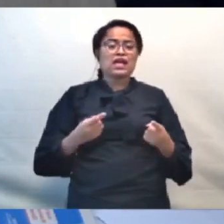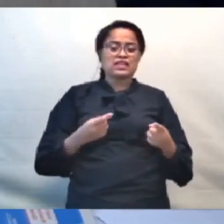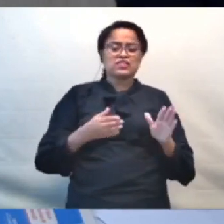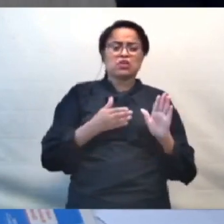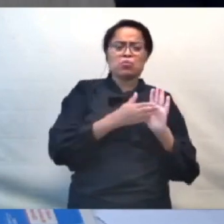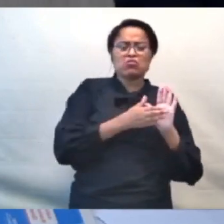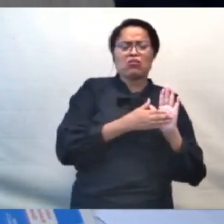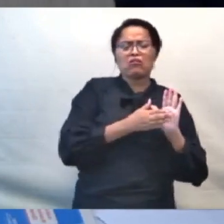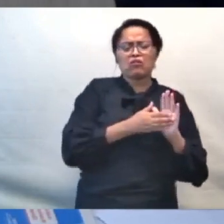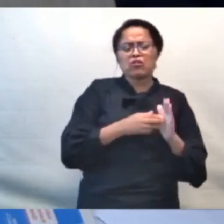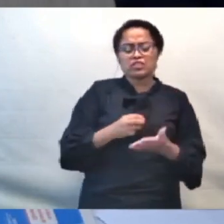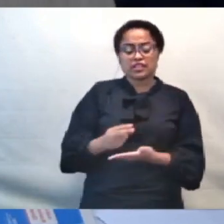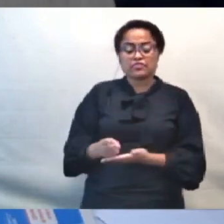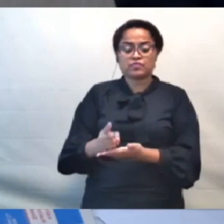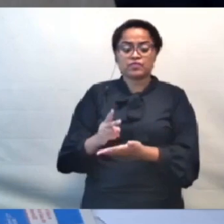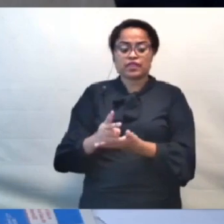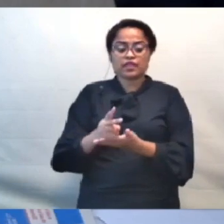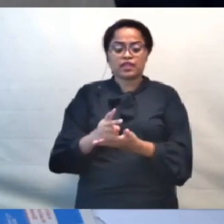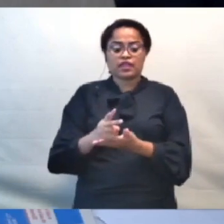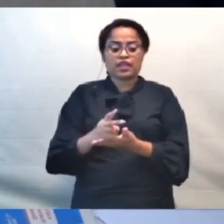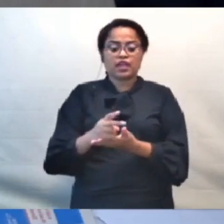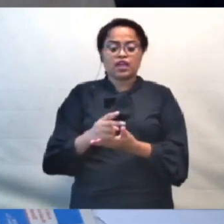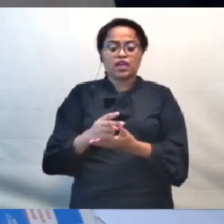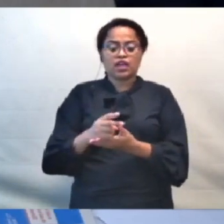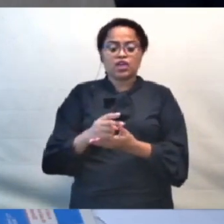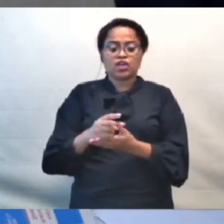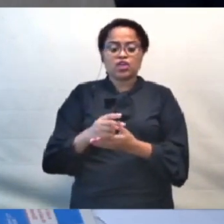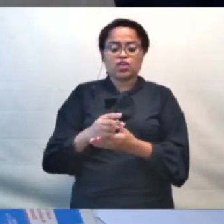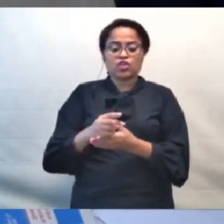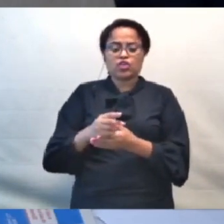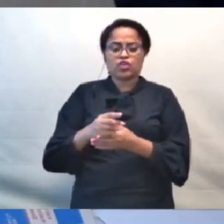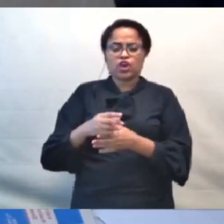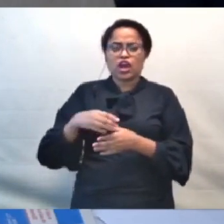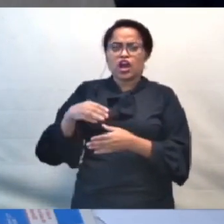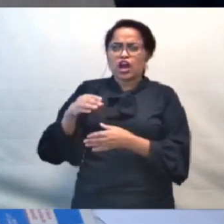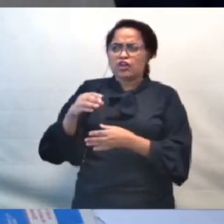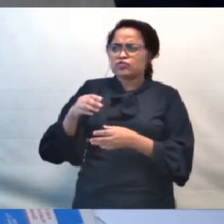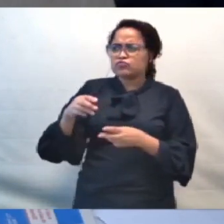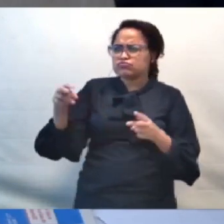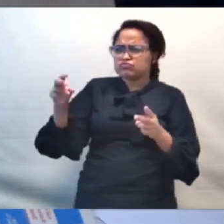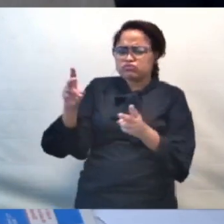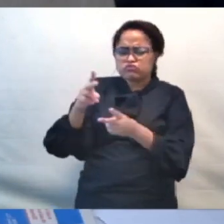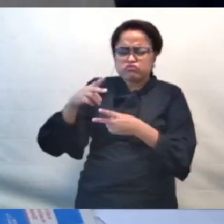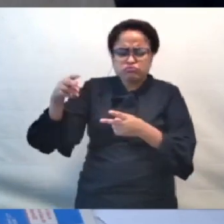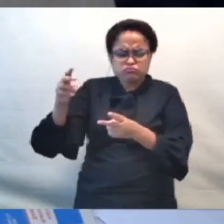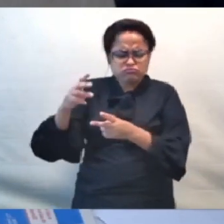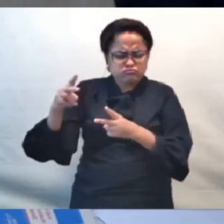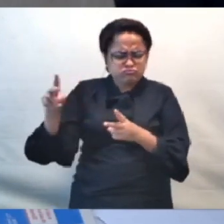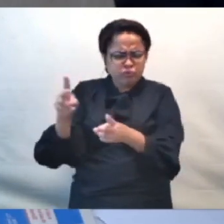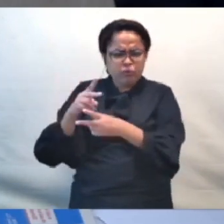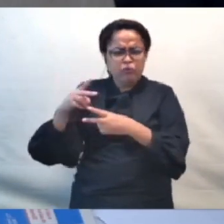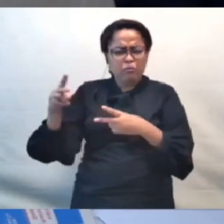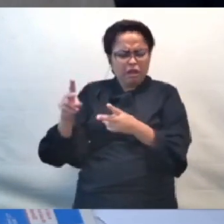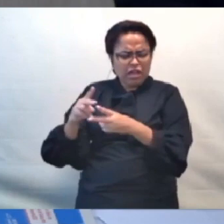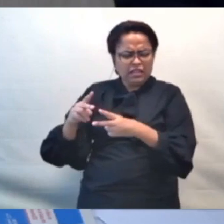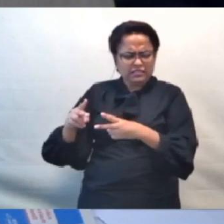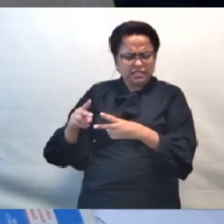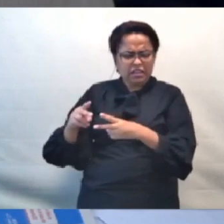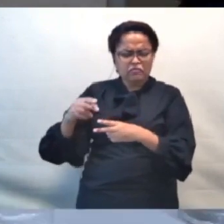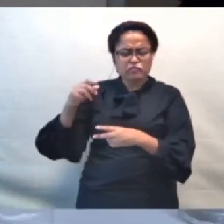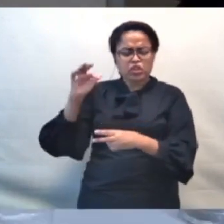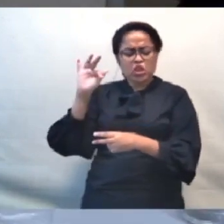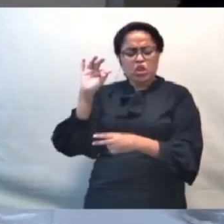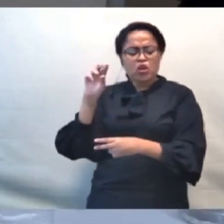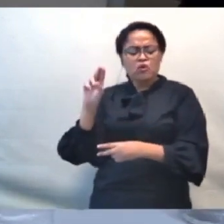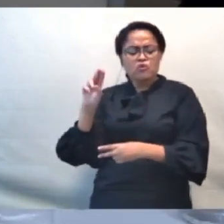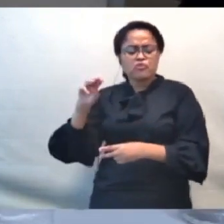fumacinha aqui? Eu vi que parece que é utilizado em Venda Nova, né? Lá na região norte. A gente sabe que o foco maior deles são os